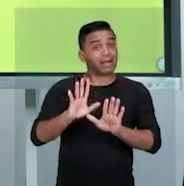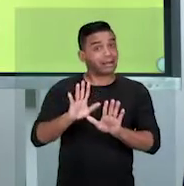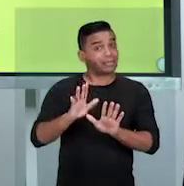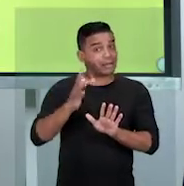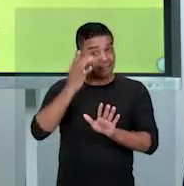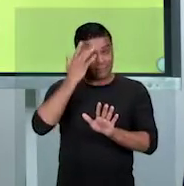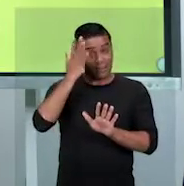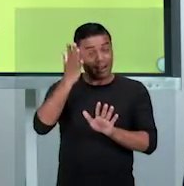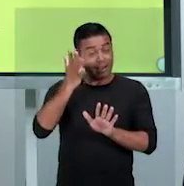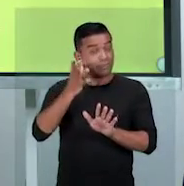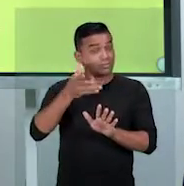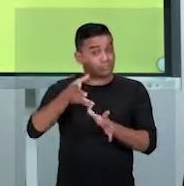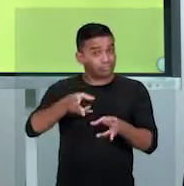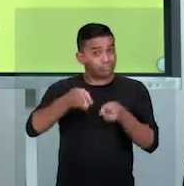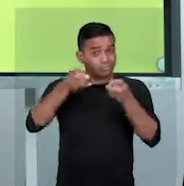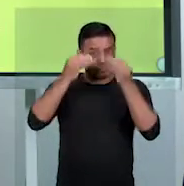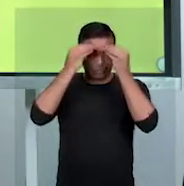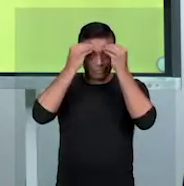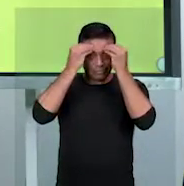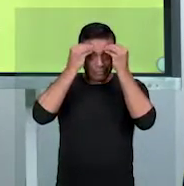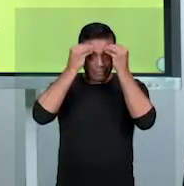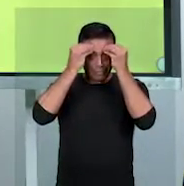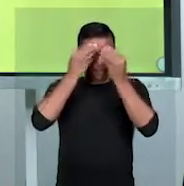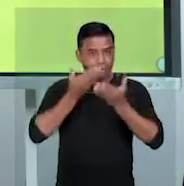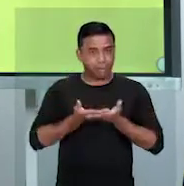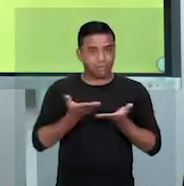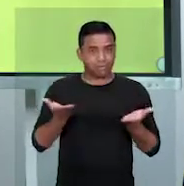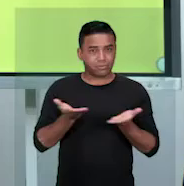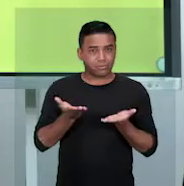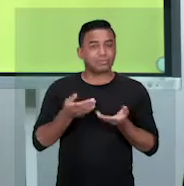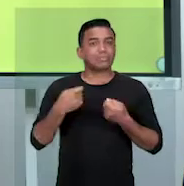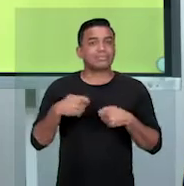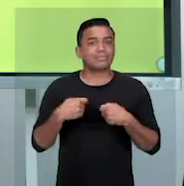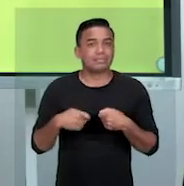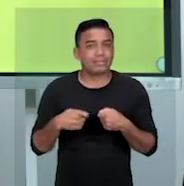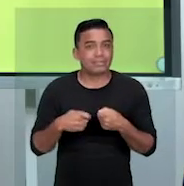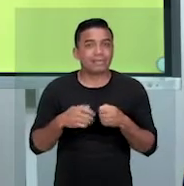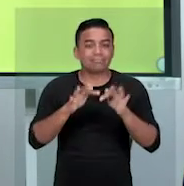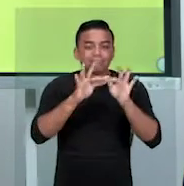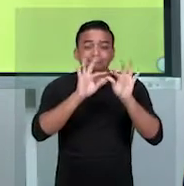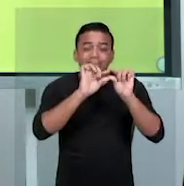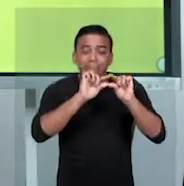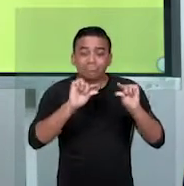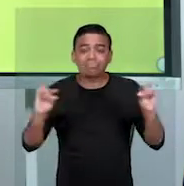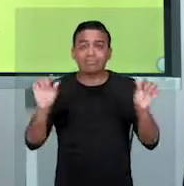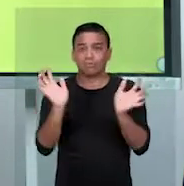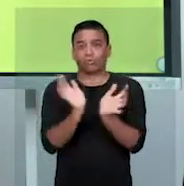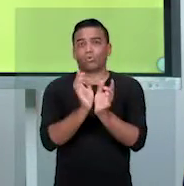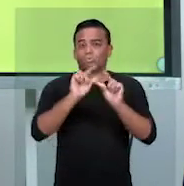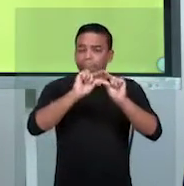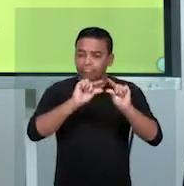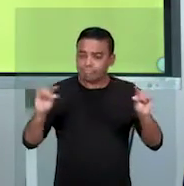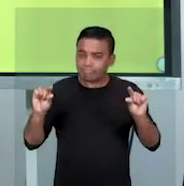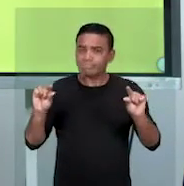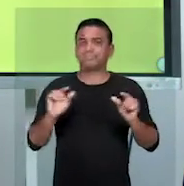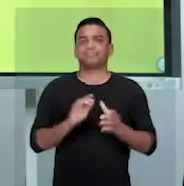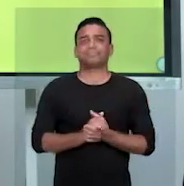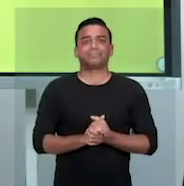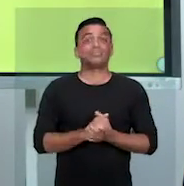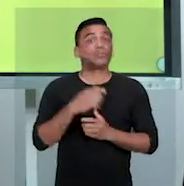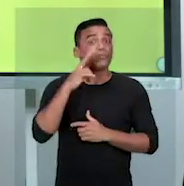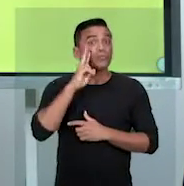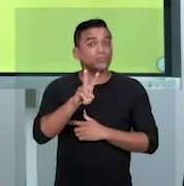facilitar o nosso entendimento, na aula de hoje, nós vamos trabalhar com essa cadeia linear, tá bom? Bom, então nós vimos que a gente